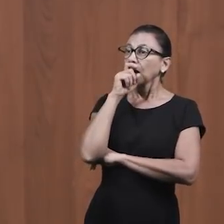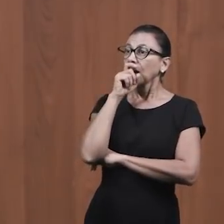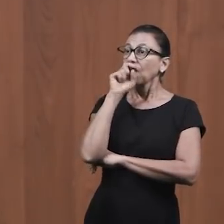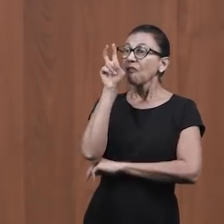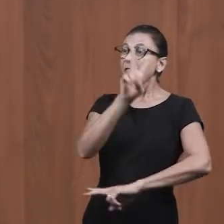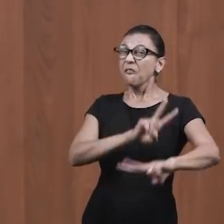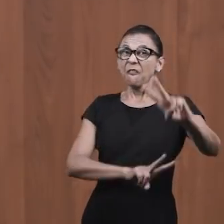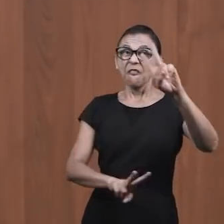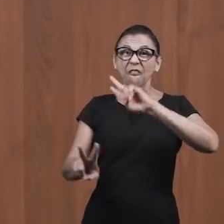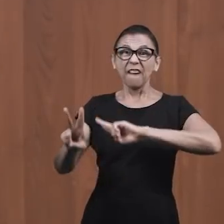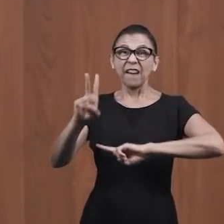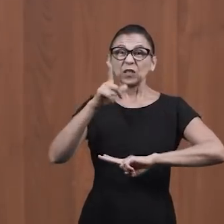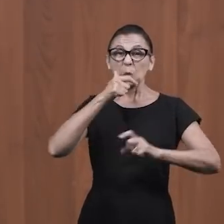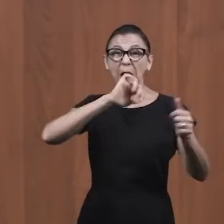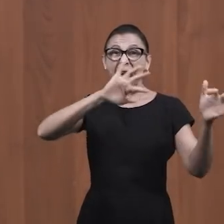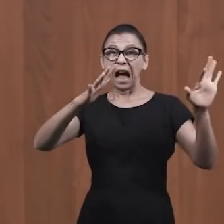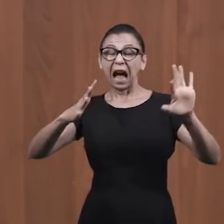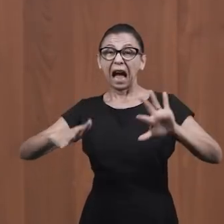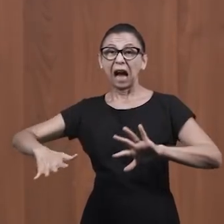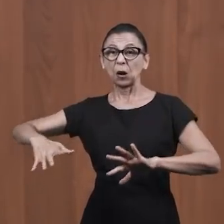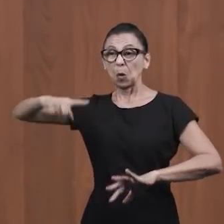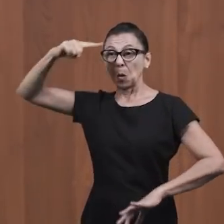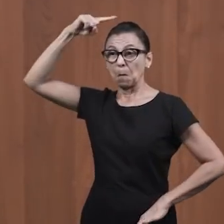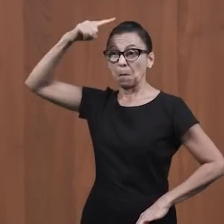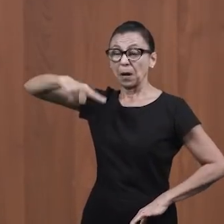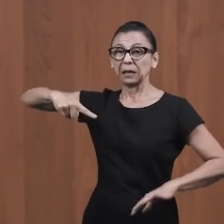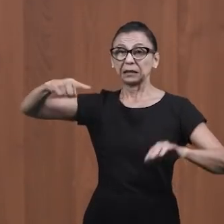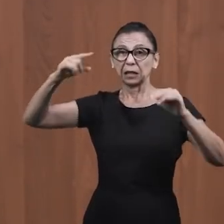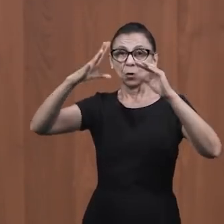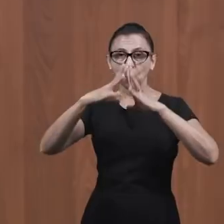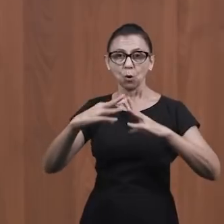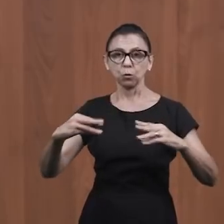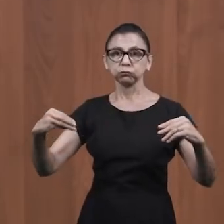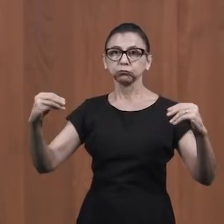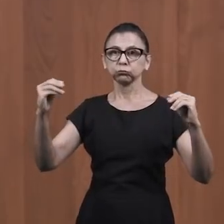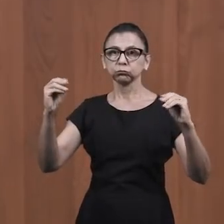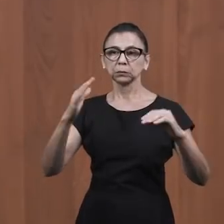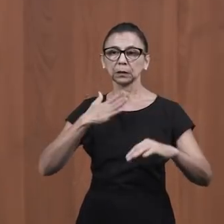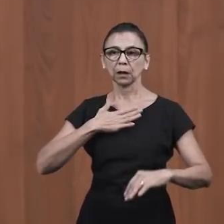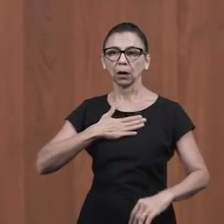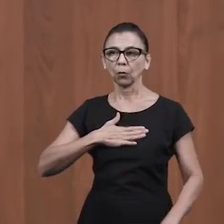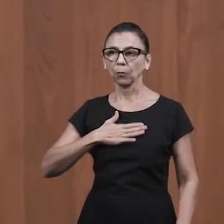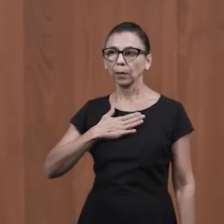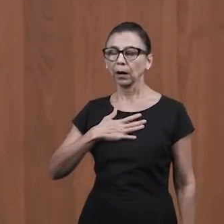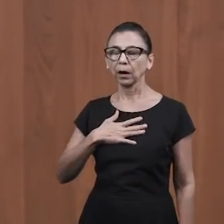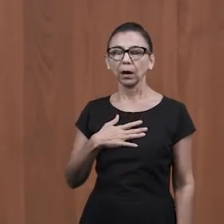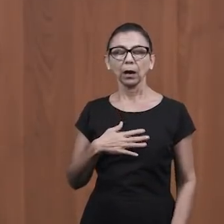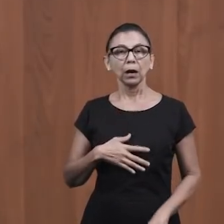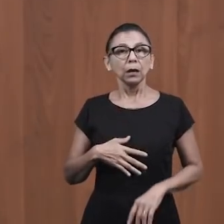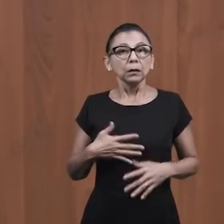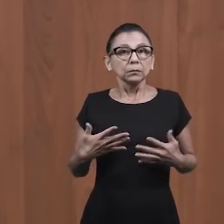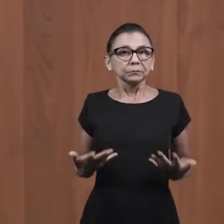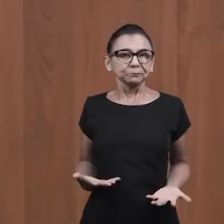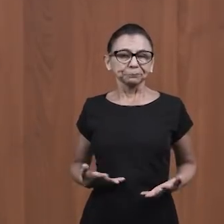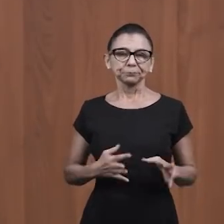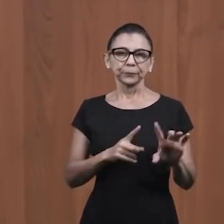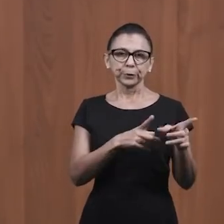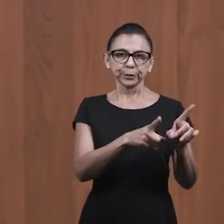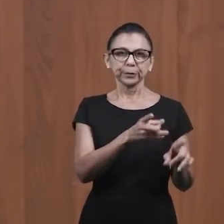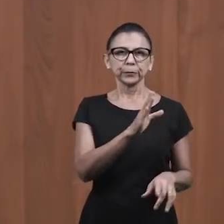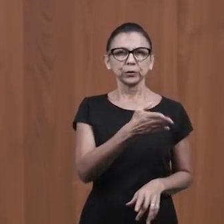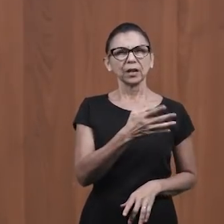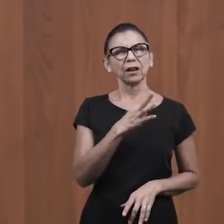morreriam. Ao ver a aflição, a angústia dos discípulos, Jesus disse: Por que temeis,